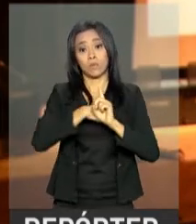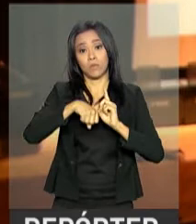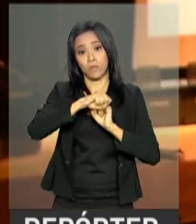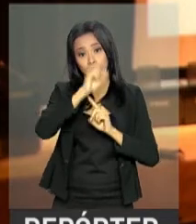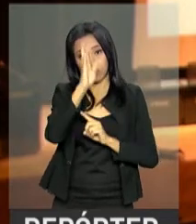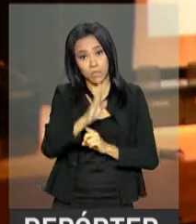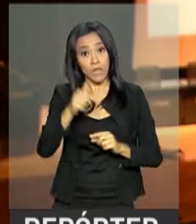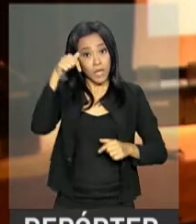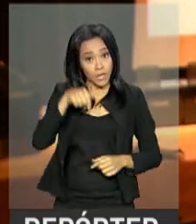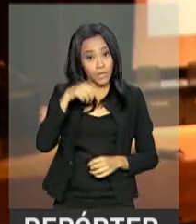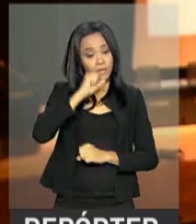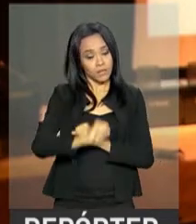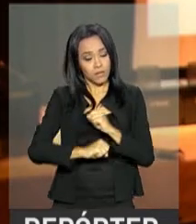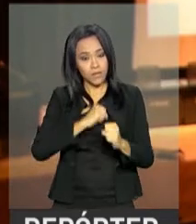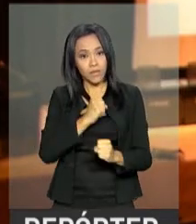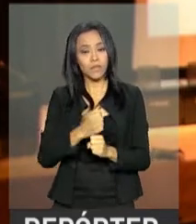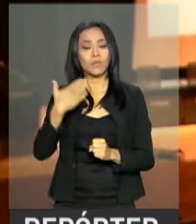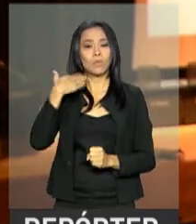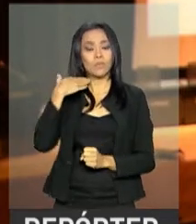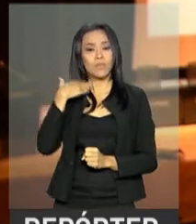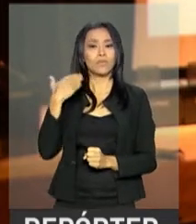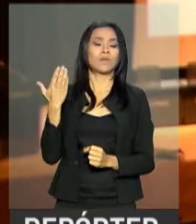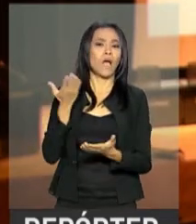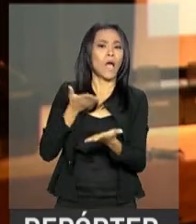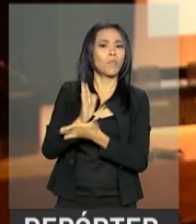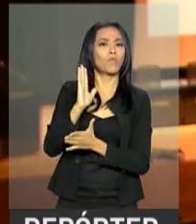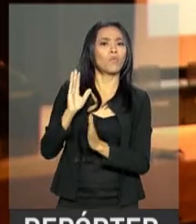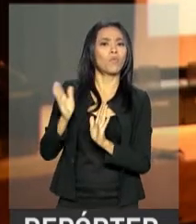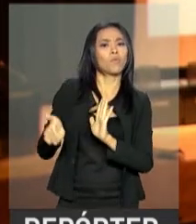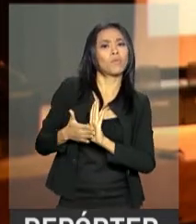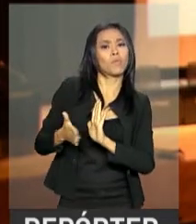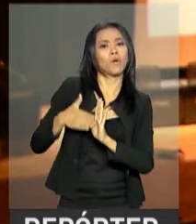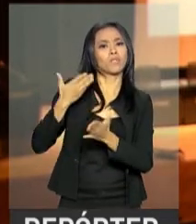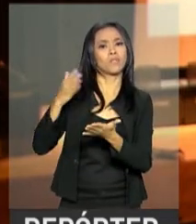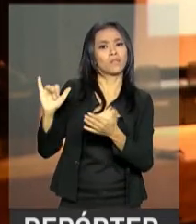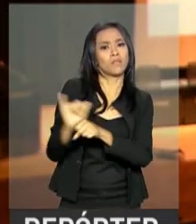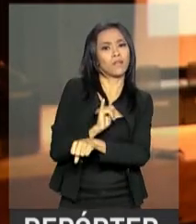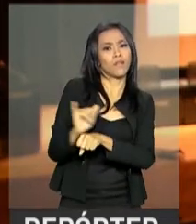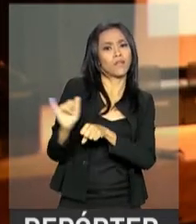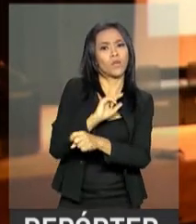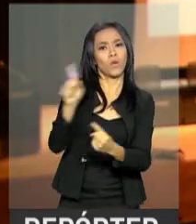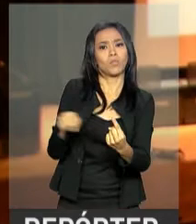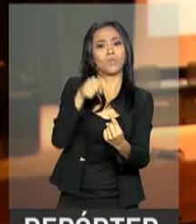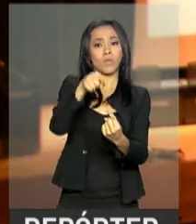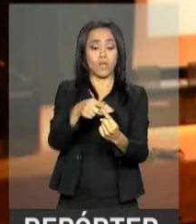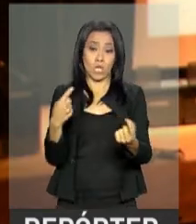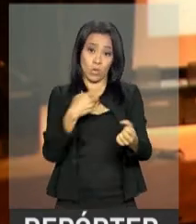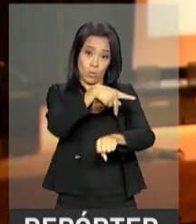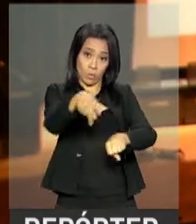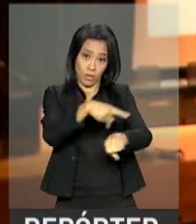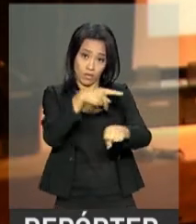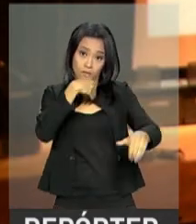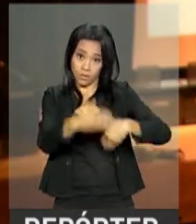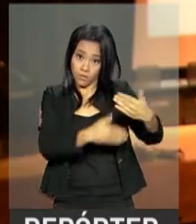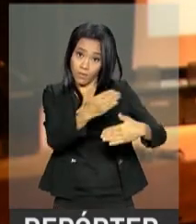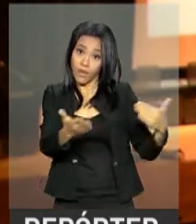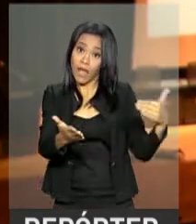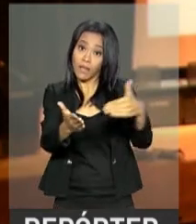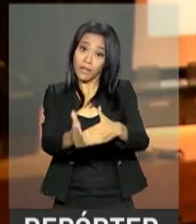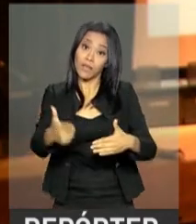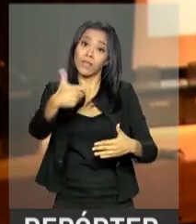aprovou um novo planejamento estratégico em que pretende ajudar a tornar o brasil um país desenvolvido até